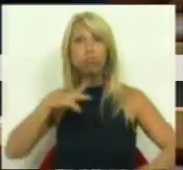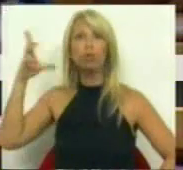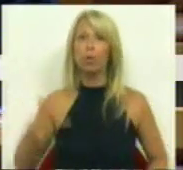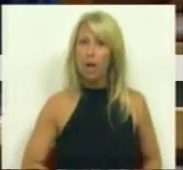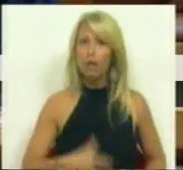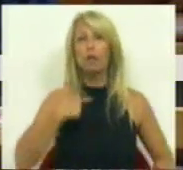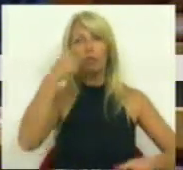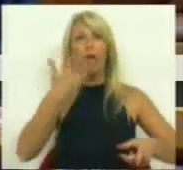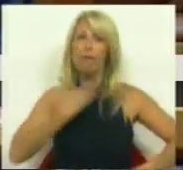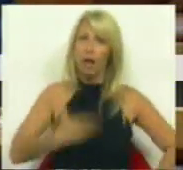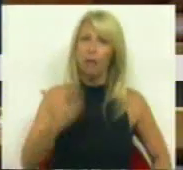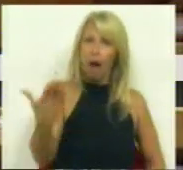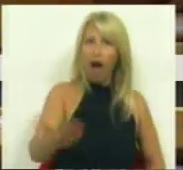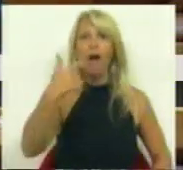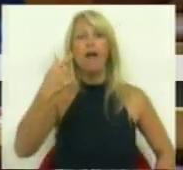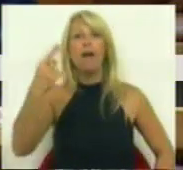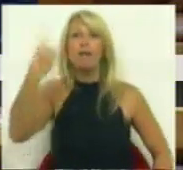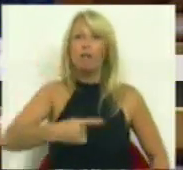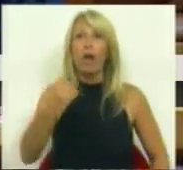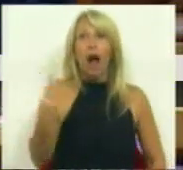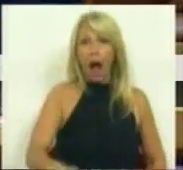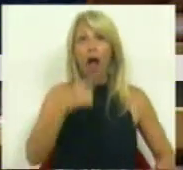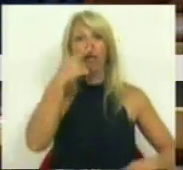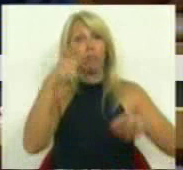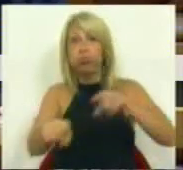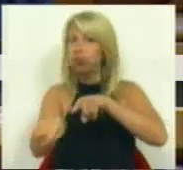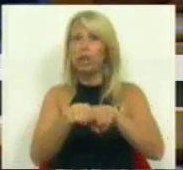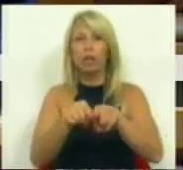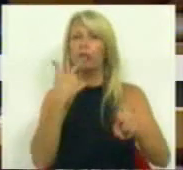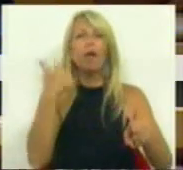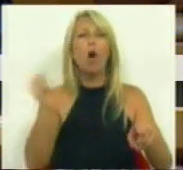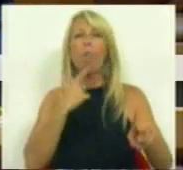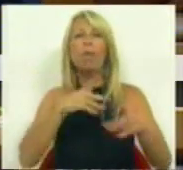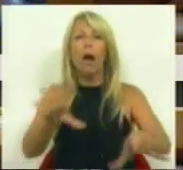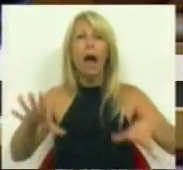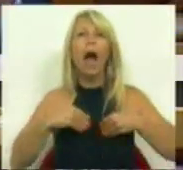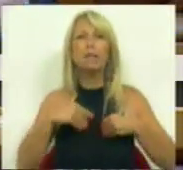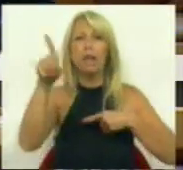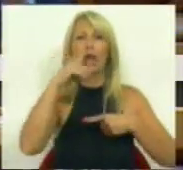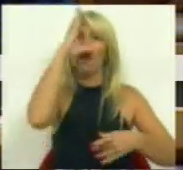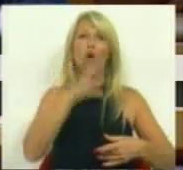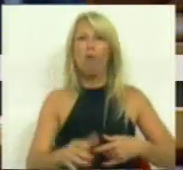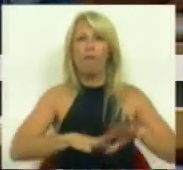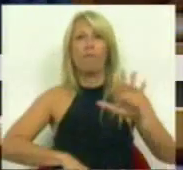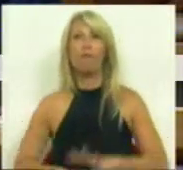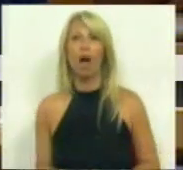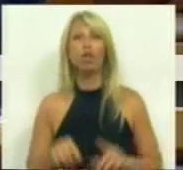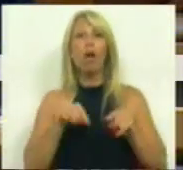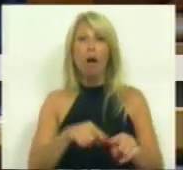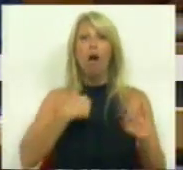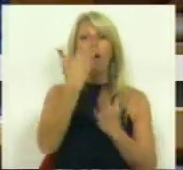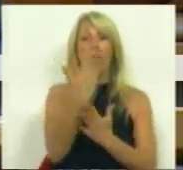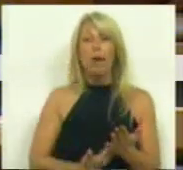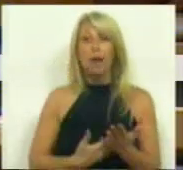cidadãos, representantes políticos, não podemos tolerar a continuidade do Governo. As nossas moções de censura hoje aqui de partidos